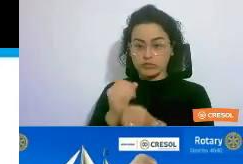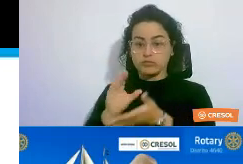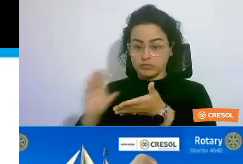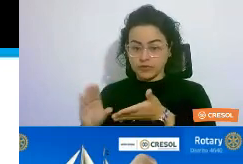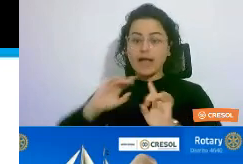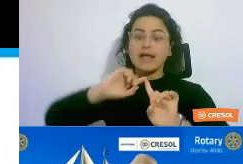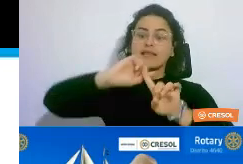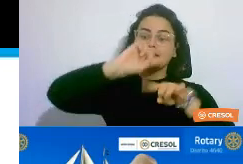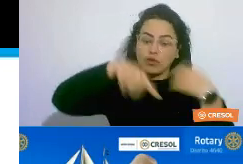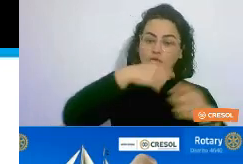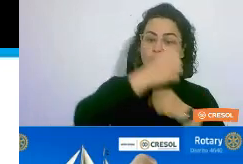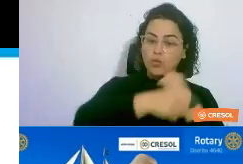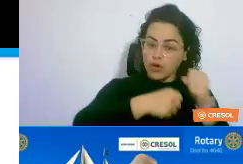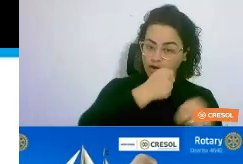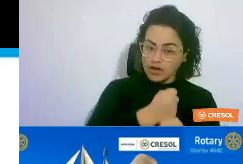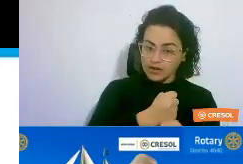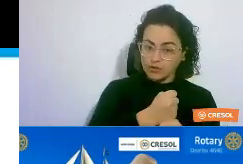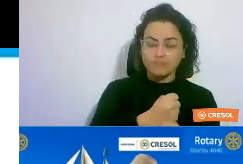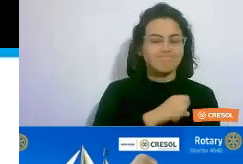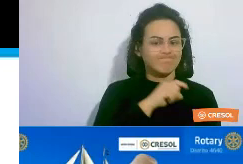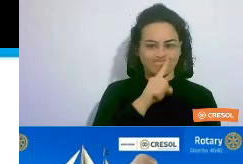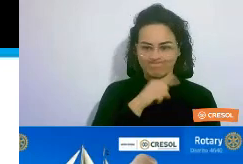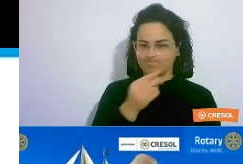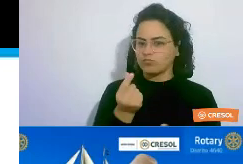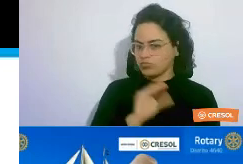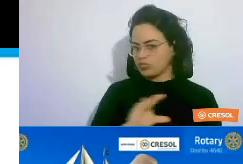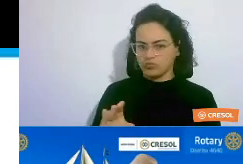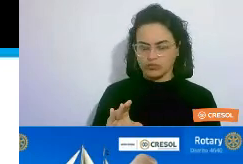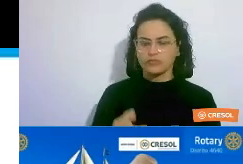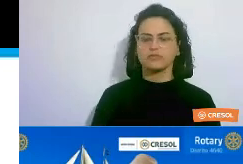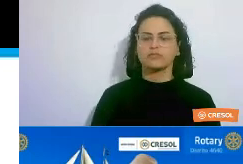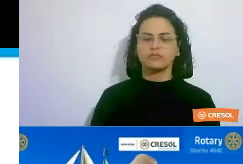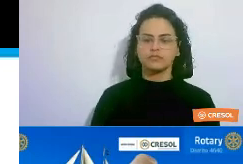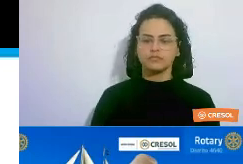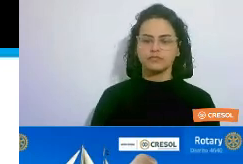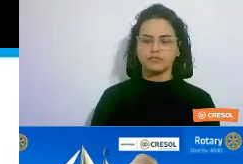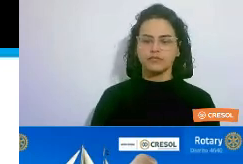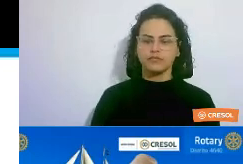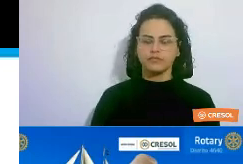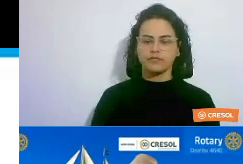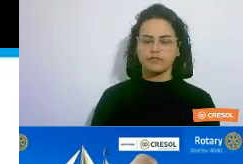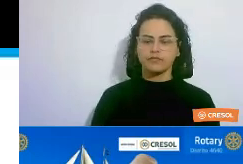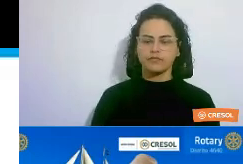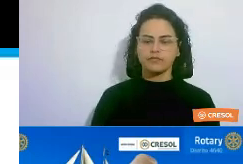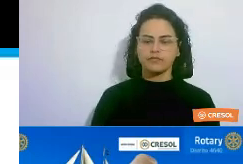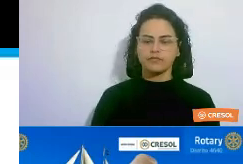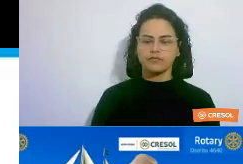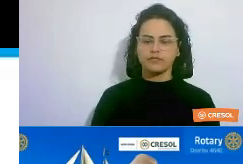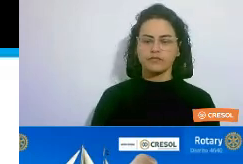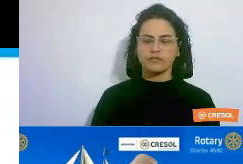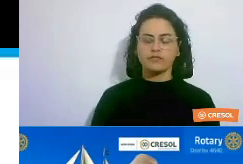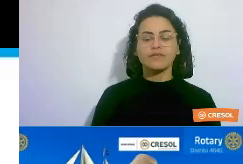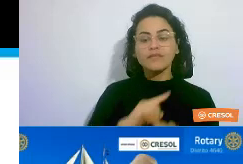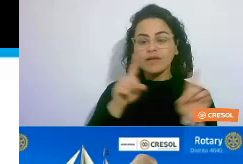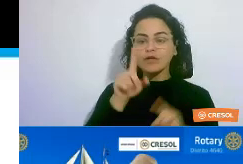com exceção dos maiores doadores, que eles não entram nessa regra. Então, aonde estaria a penalidade? A penalidade